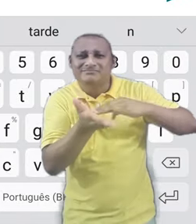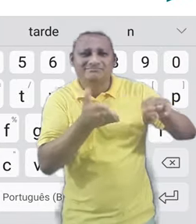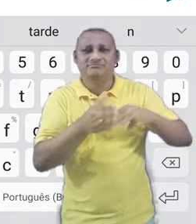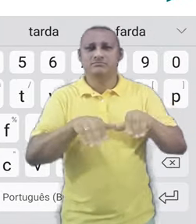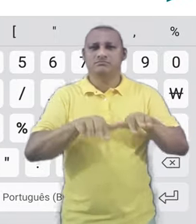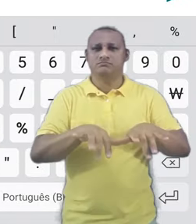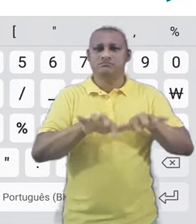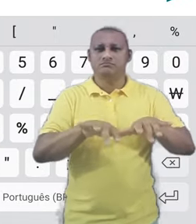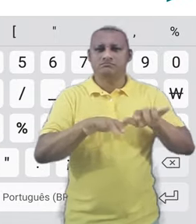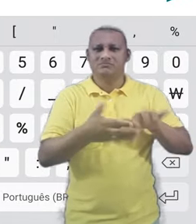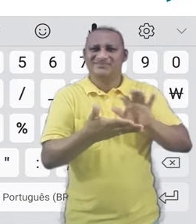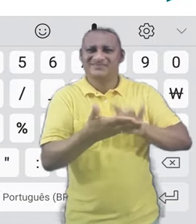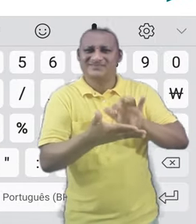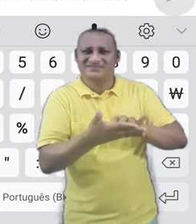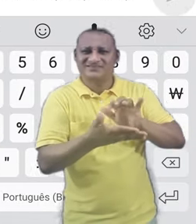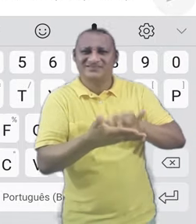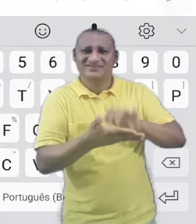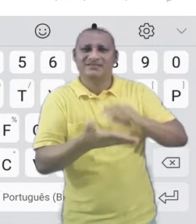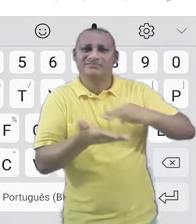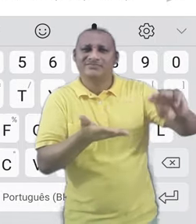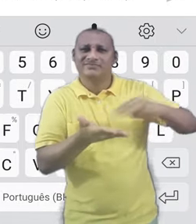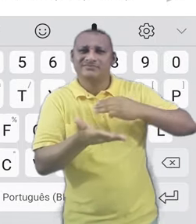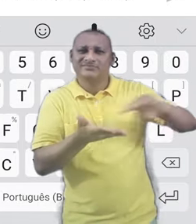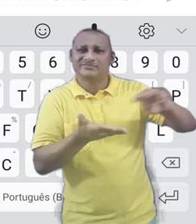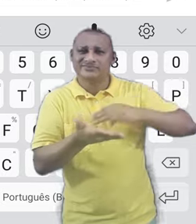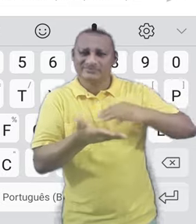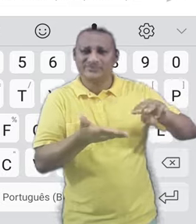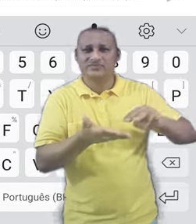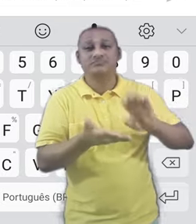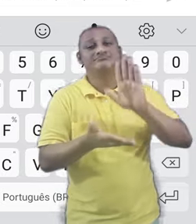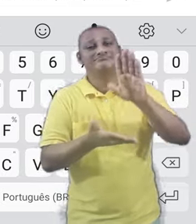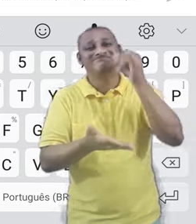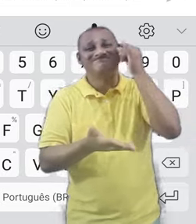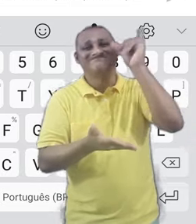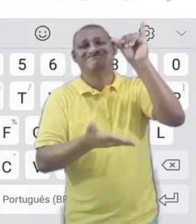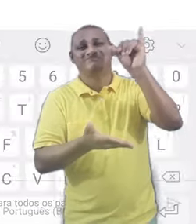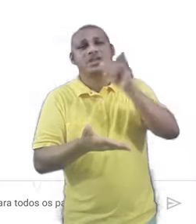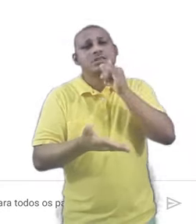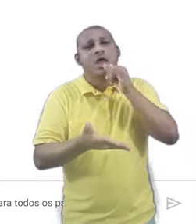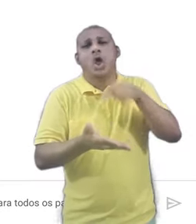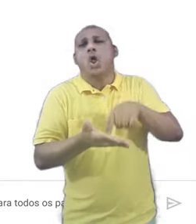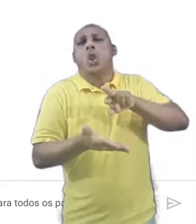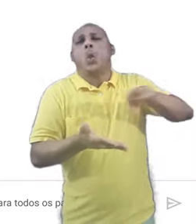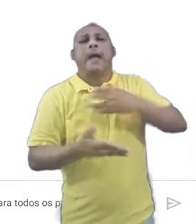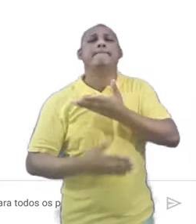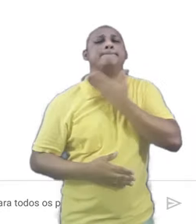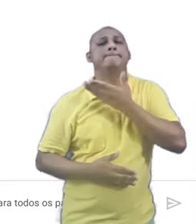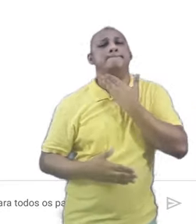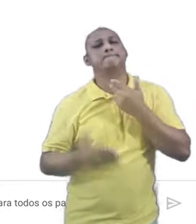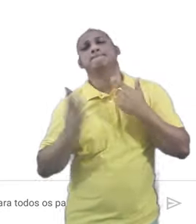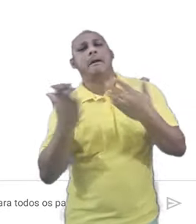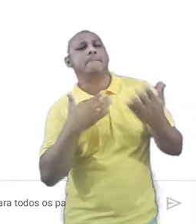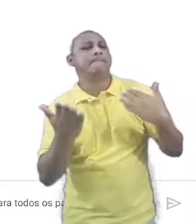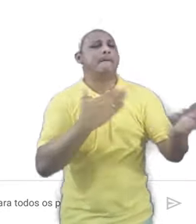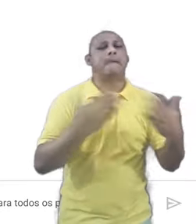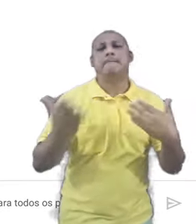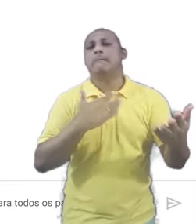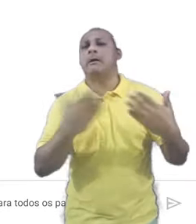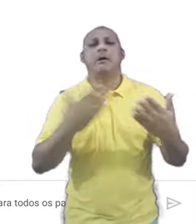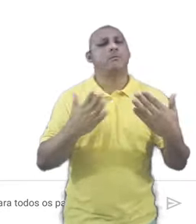mensagens de texto e devemos evitar utilizar esse recurso como uma conversa paralela